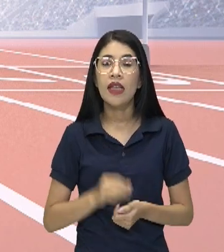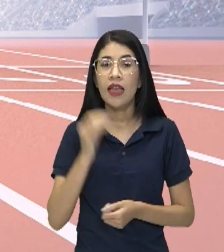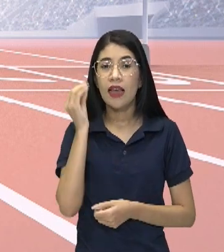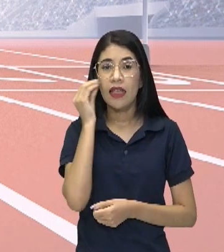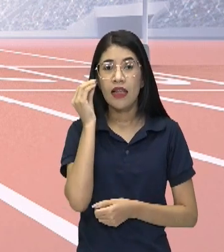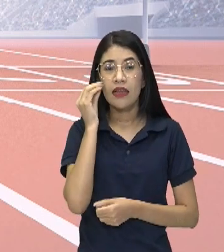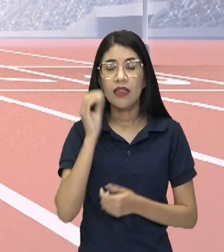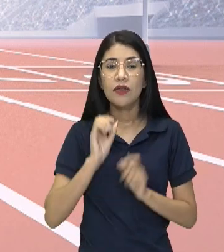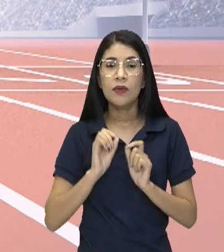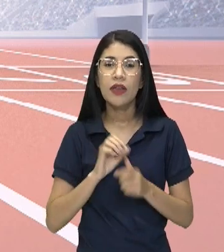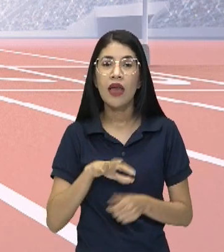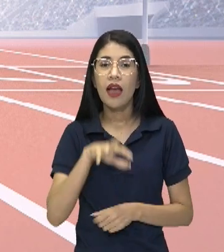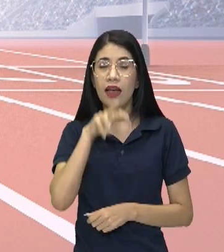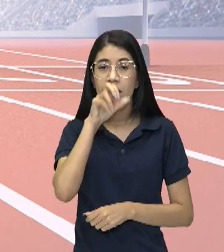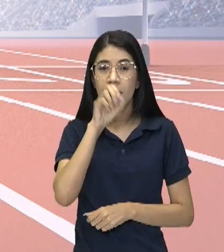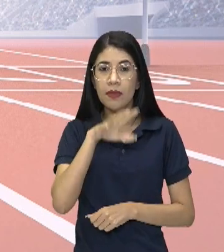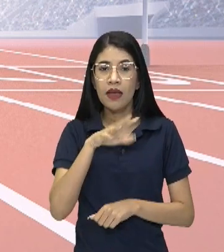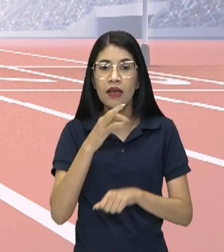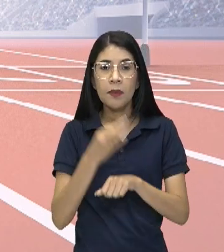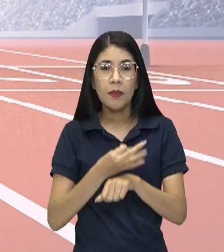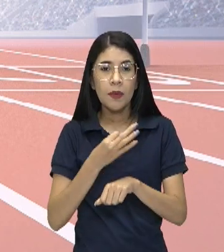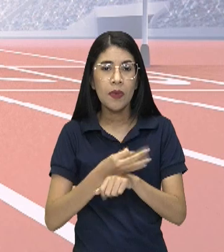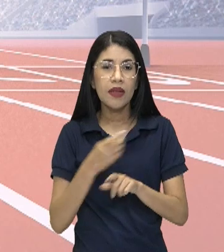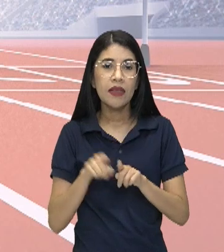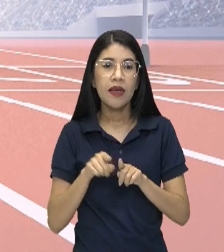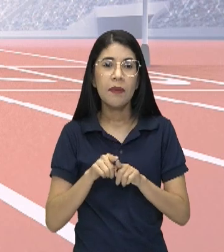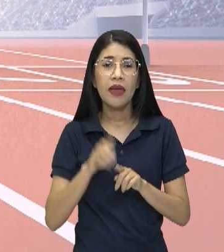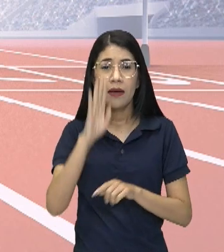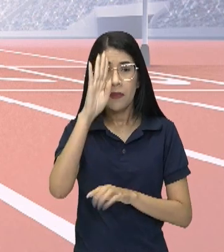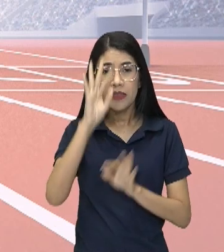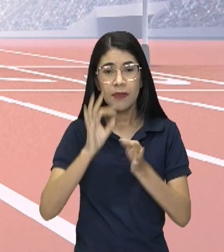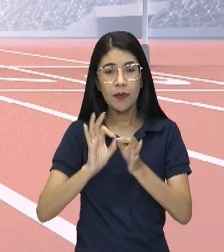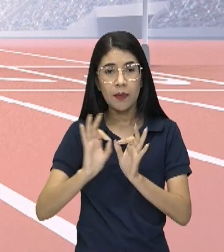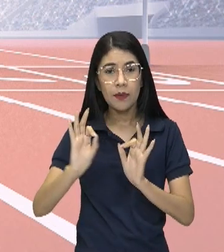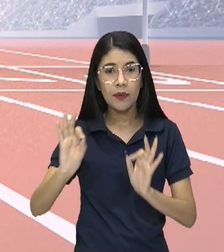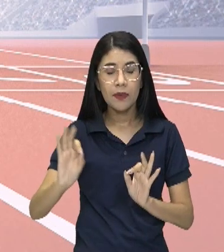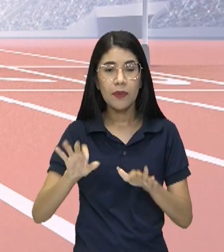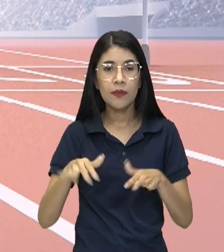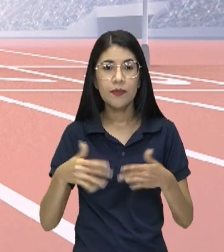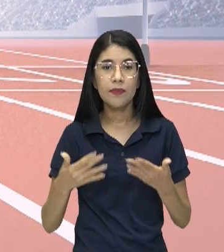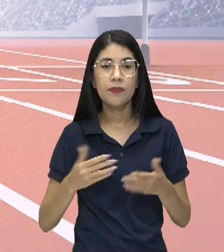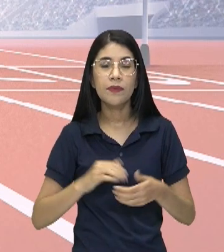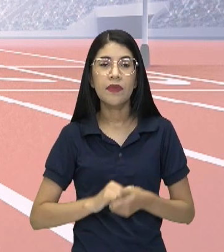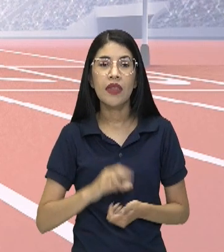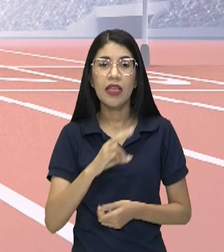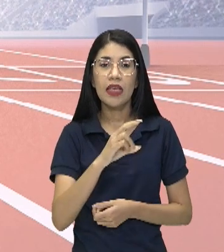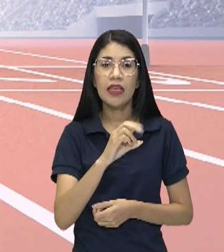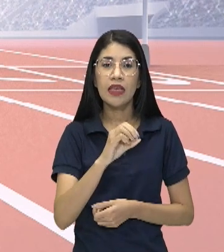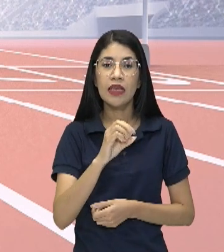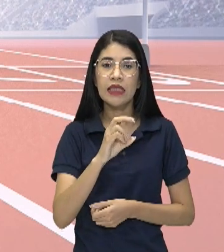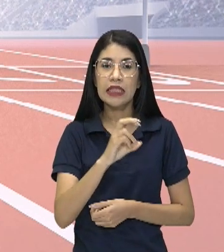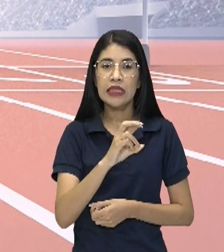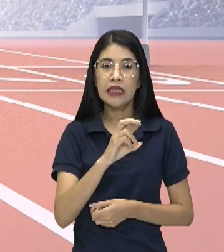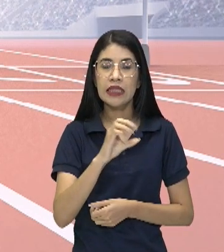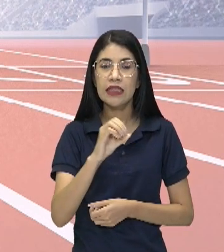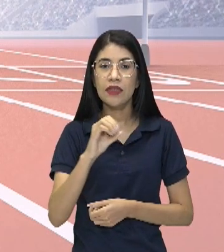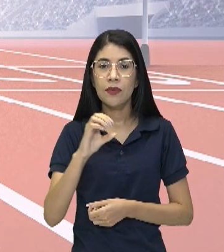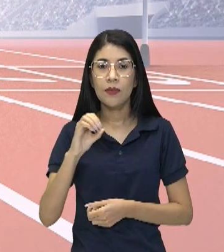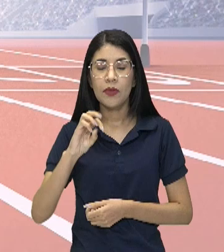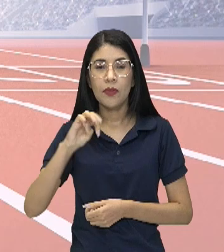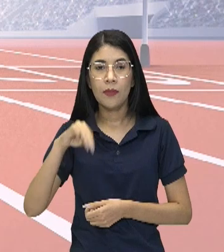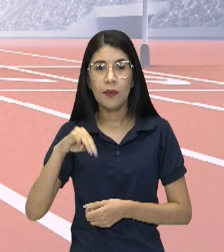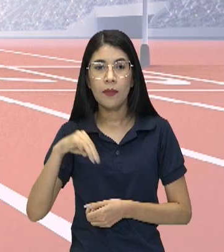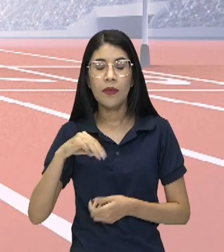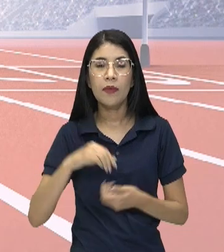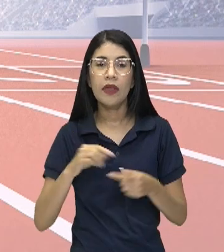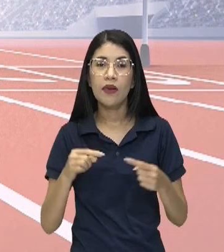resistência aeróbica dos atletas. E as principais distâncias são, conheçam, os 500 metros, né? Uma prova que